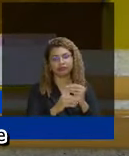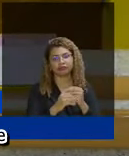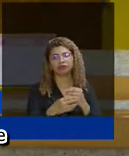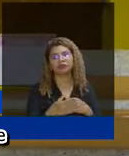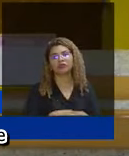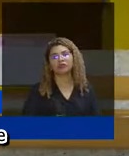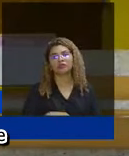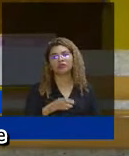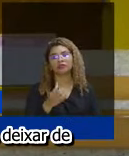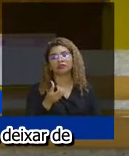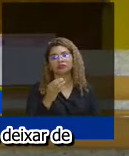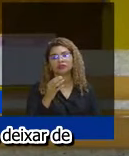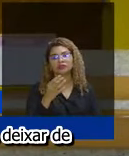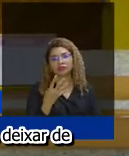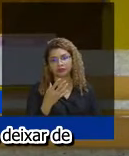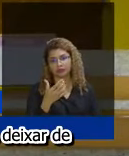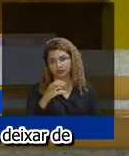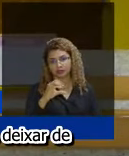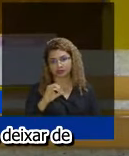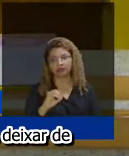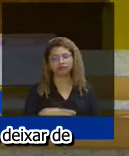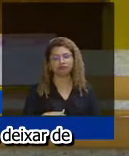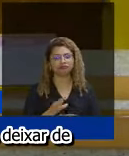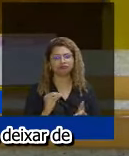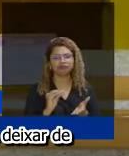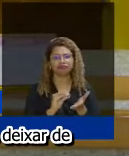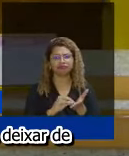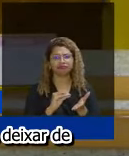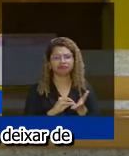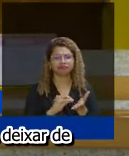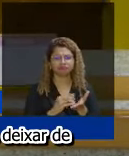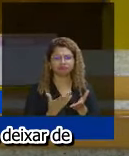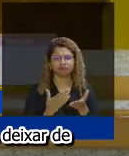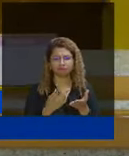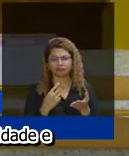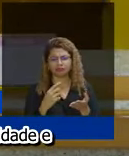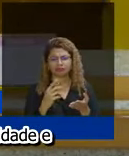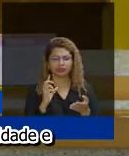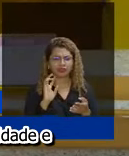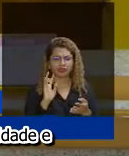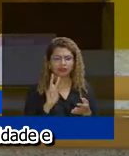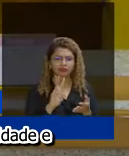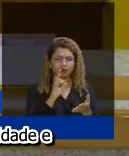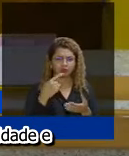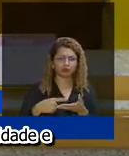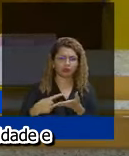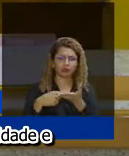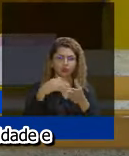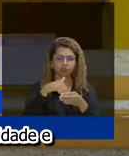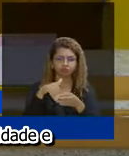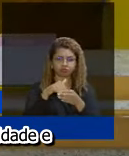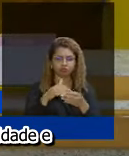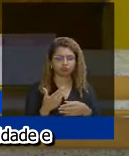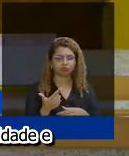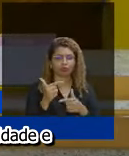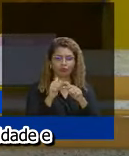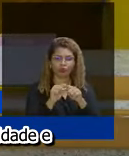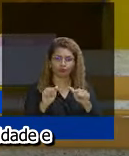Nas razões, o embargante afirmou que houve omissão do acórdão embargado ao deixar de enfrentar as teses de ausência de prova,